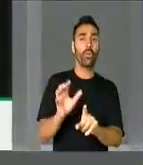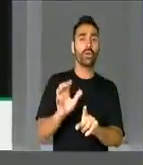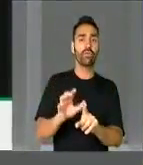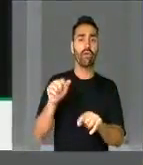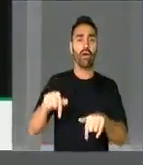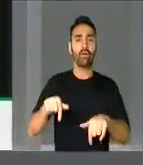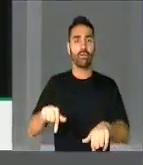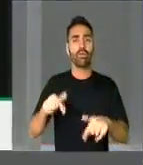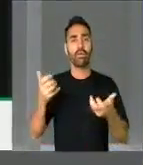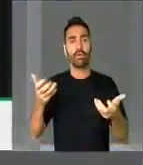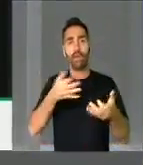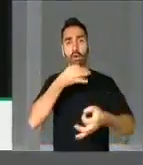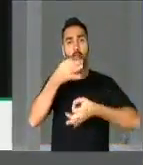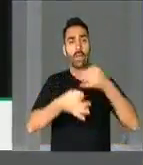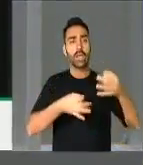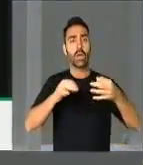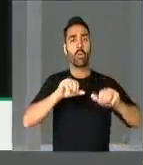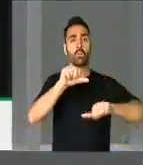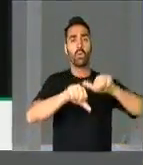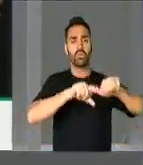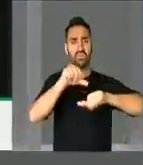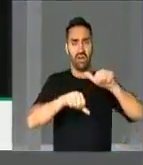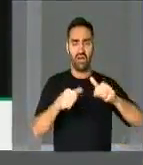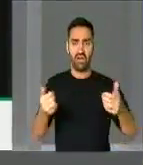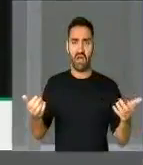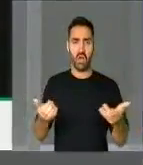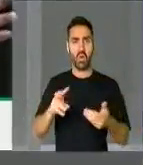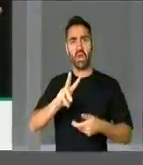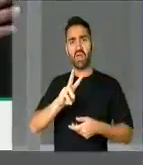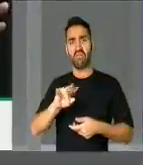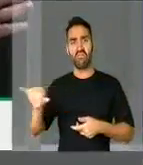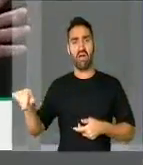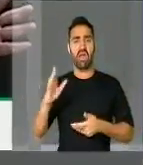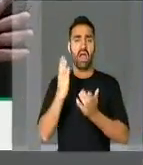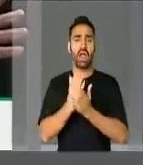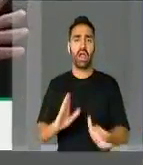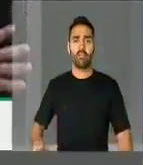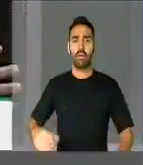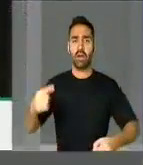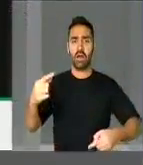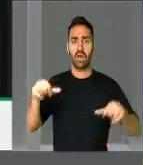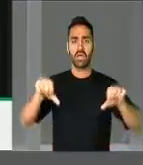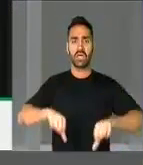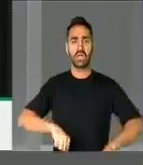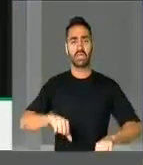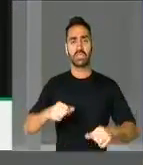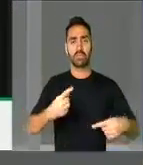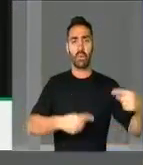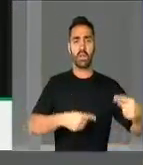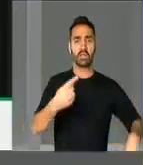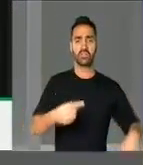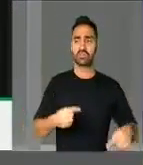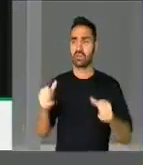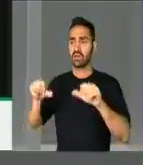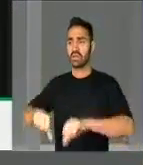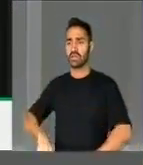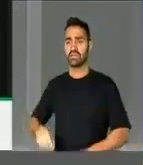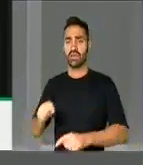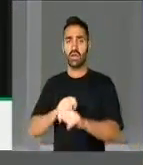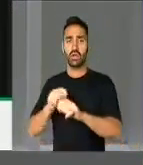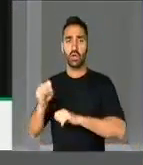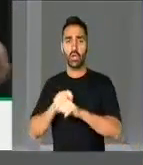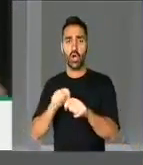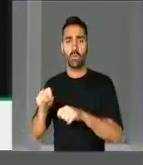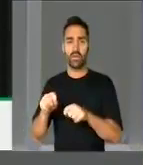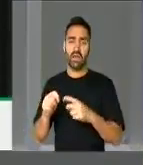e fora dessa casa, de que ele agora vai separar a crise política da crise econômica, que uma